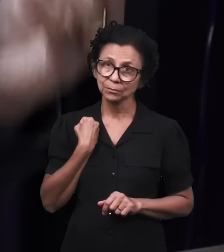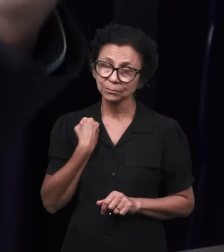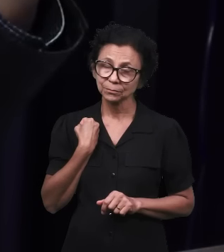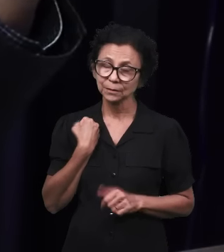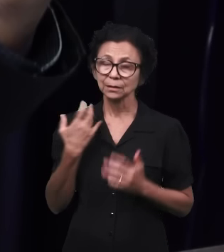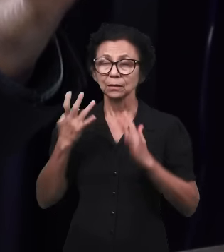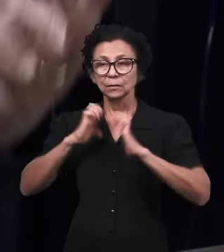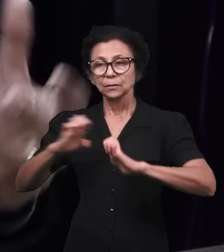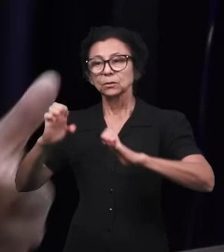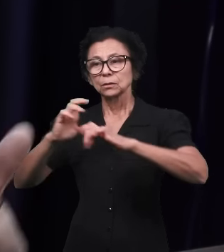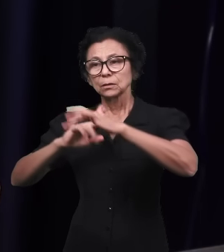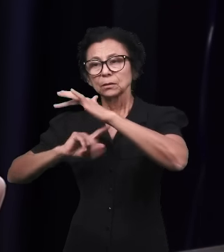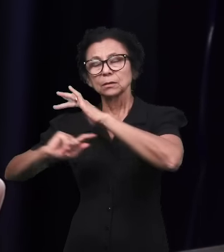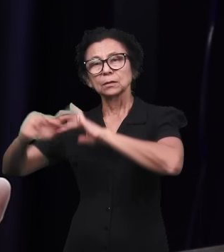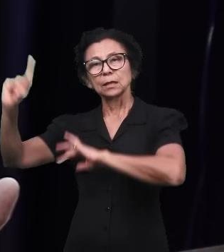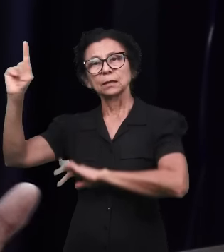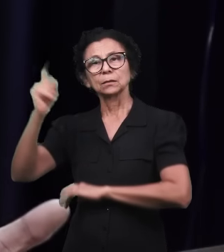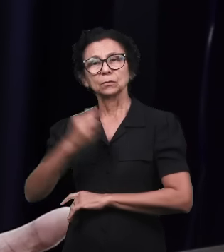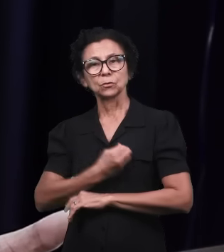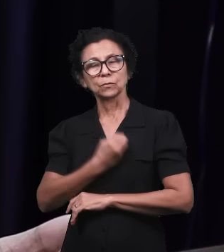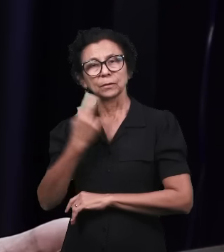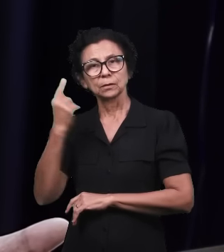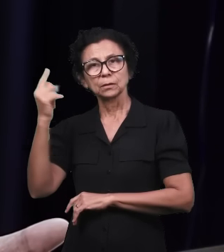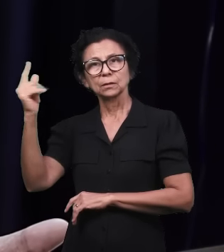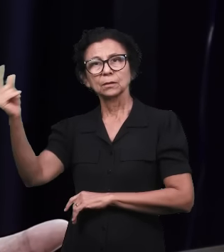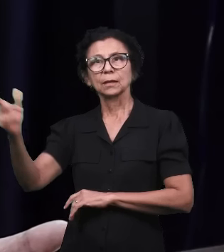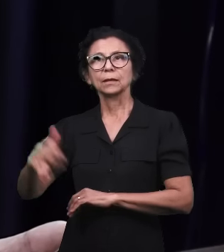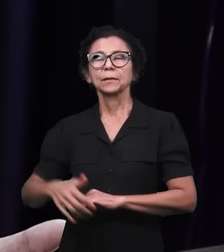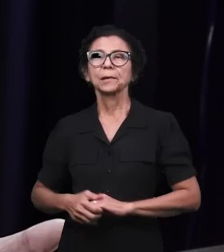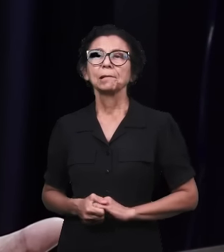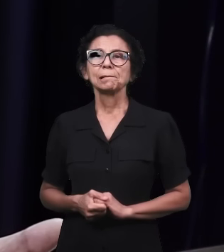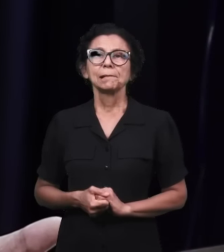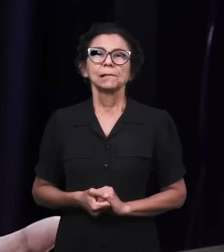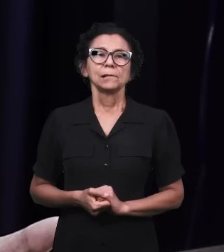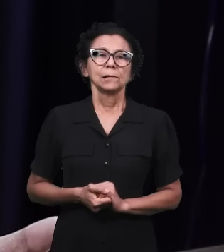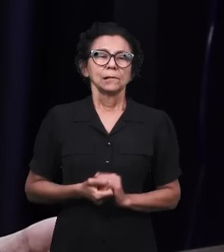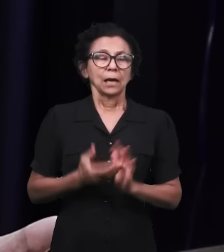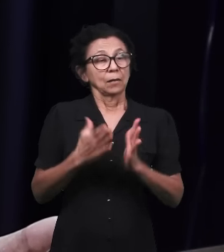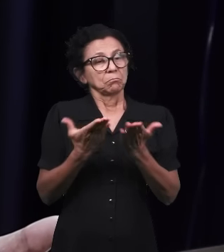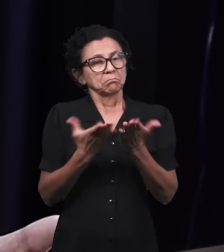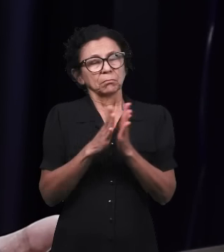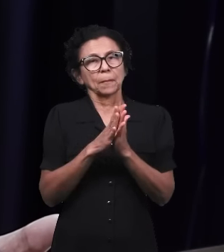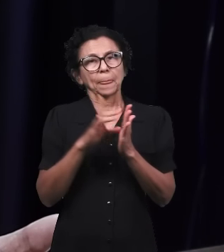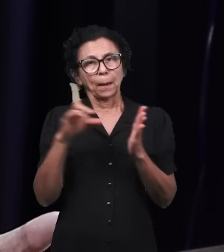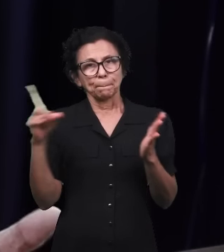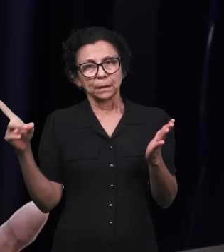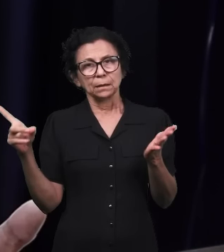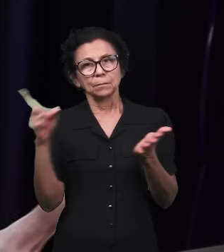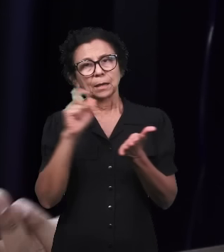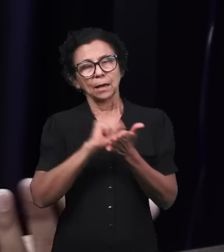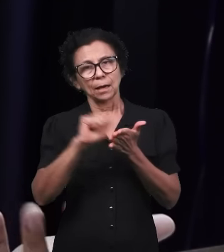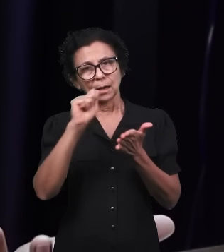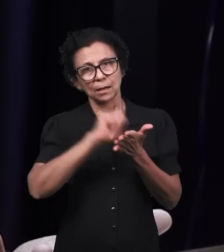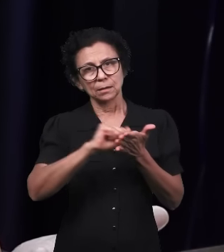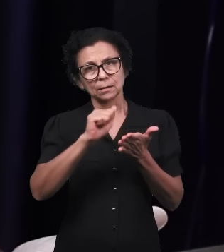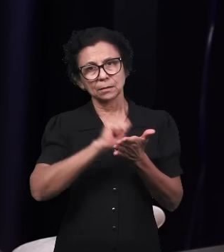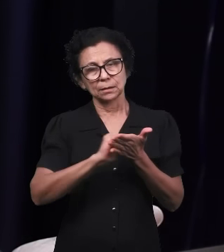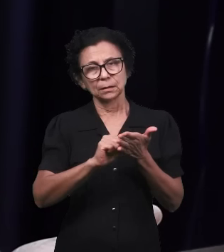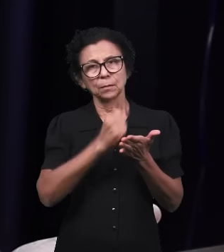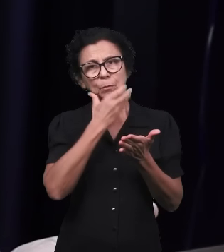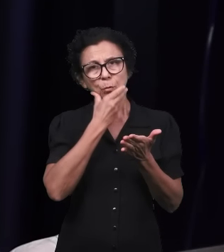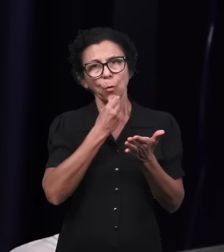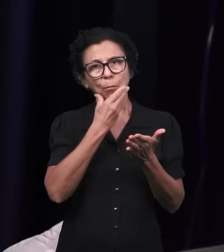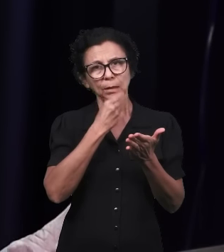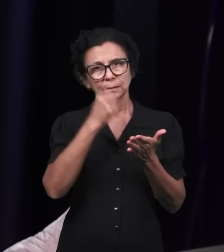Evangelho eterno que, embora a Bíblia tenha sido escrita por homens, mas o autor